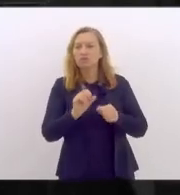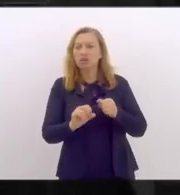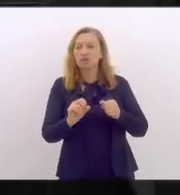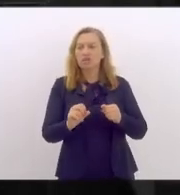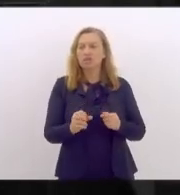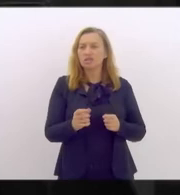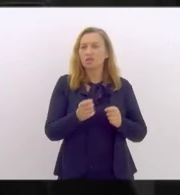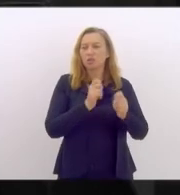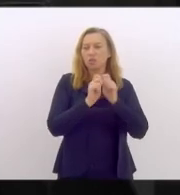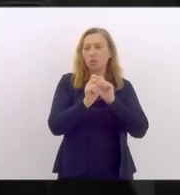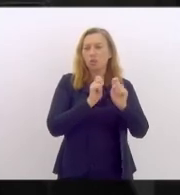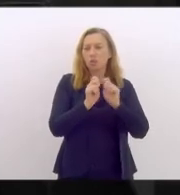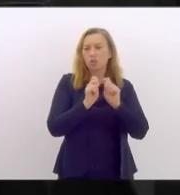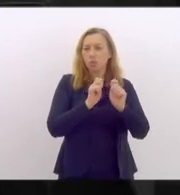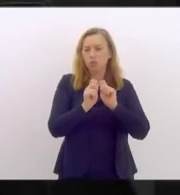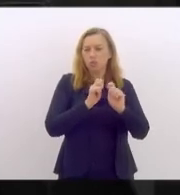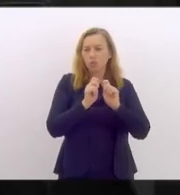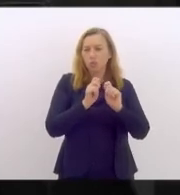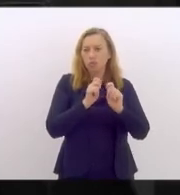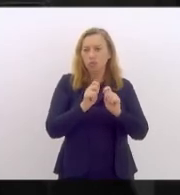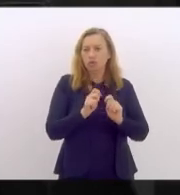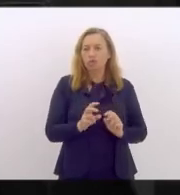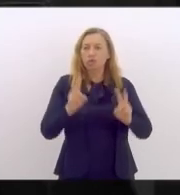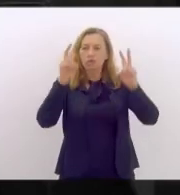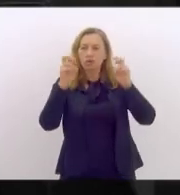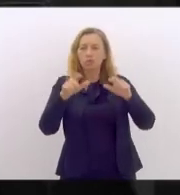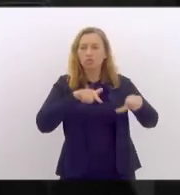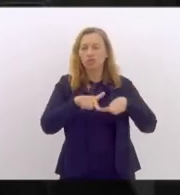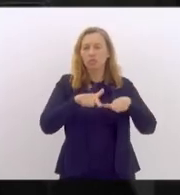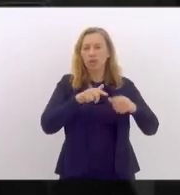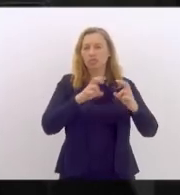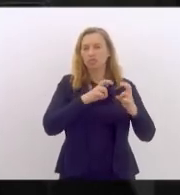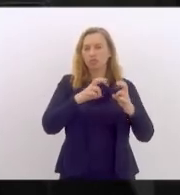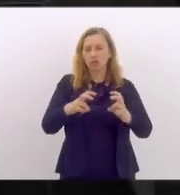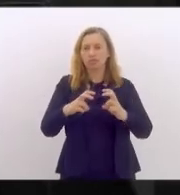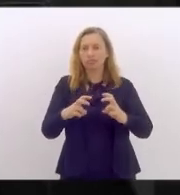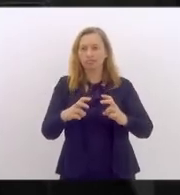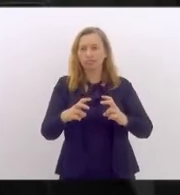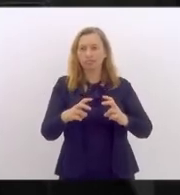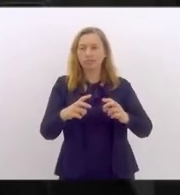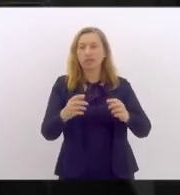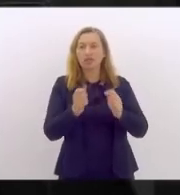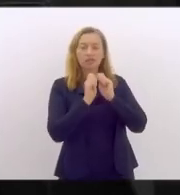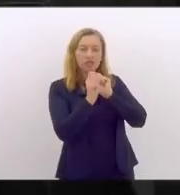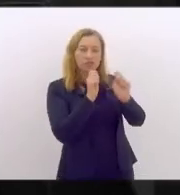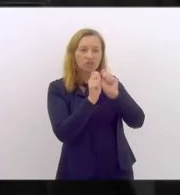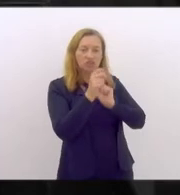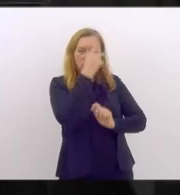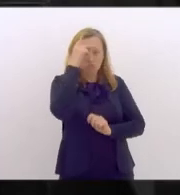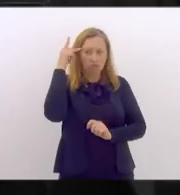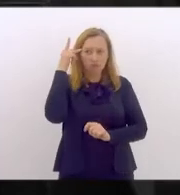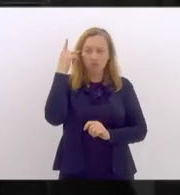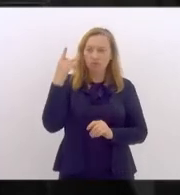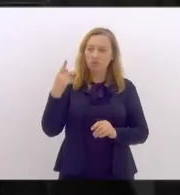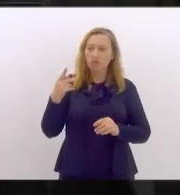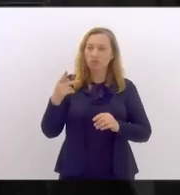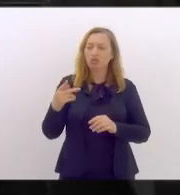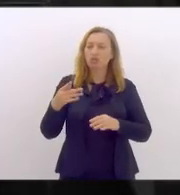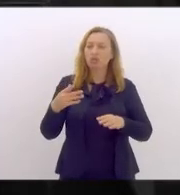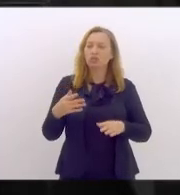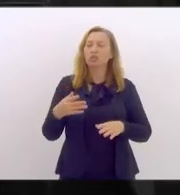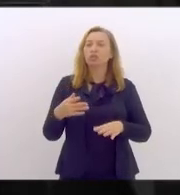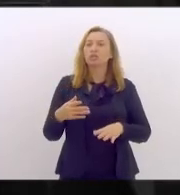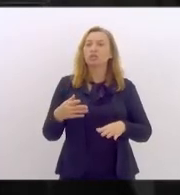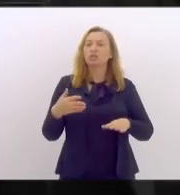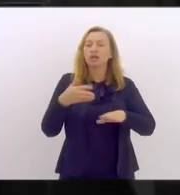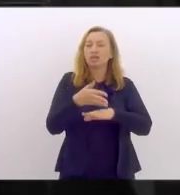uma matéria jornalística sobre o serviço dos trens ele estava entrevistando passageiros e uma funcionária da